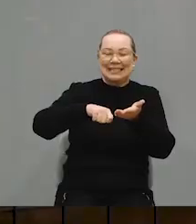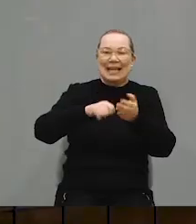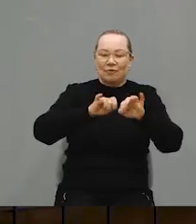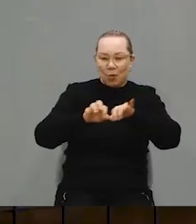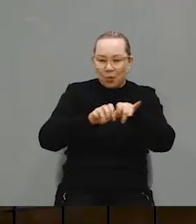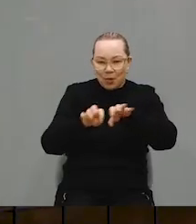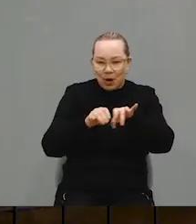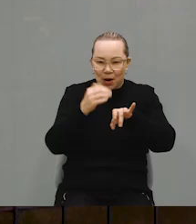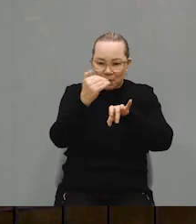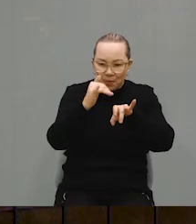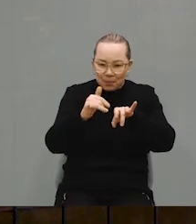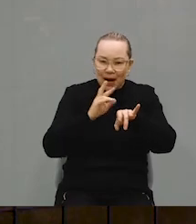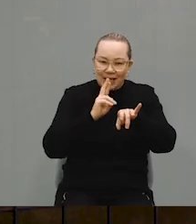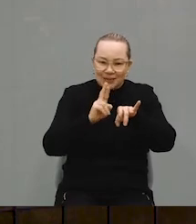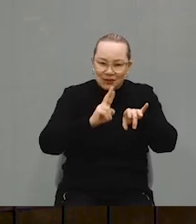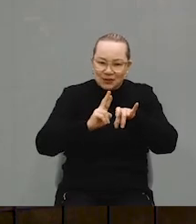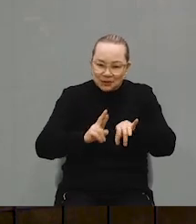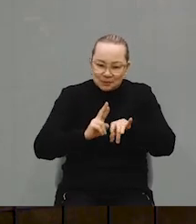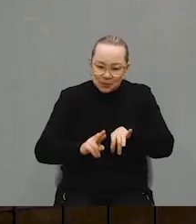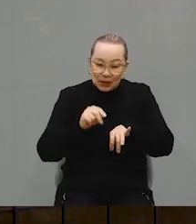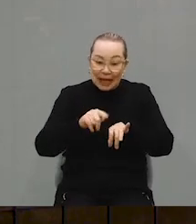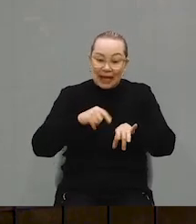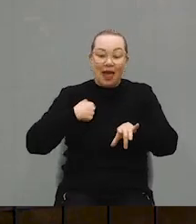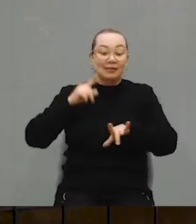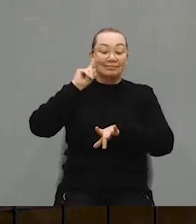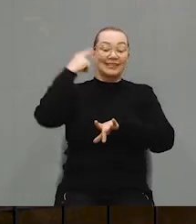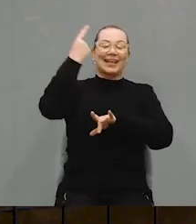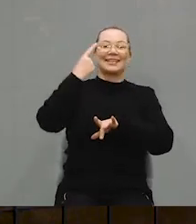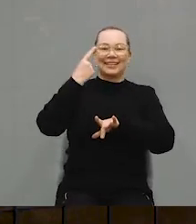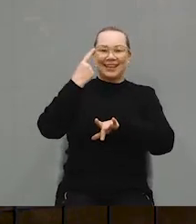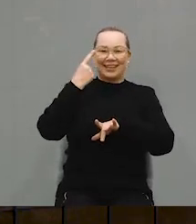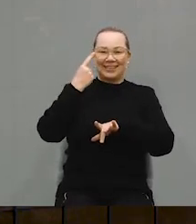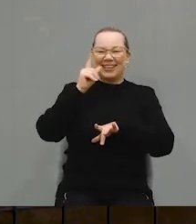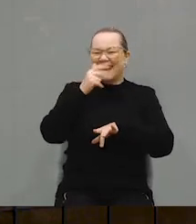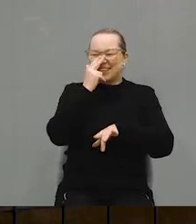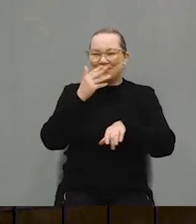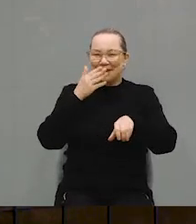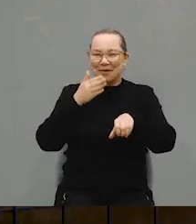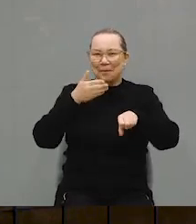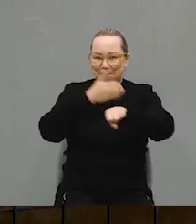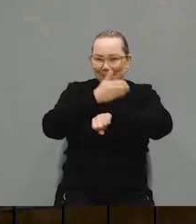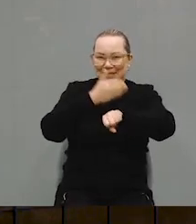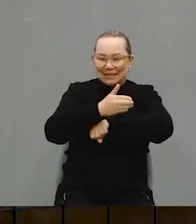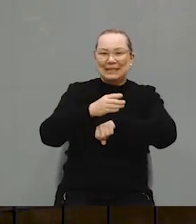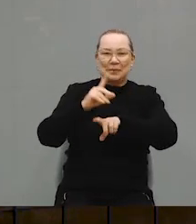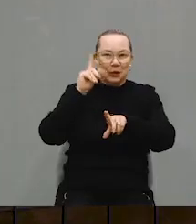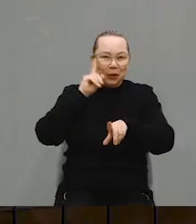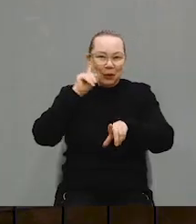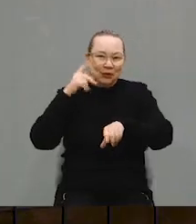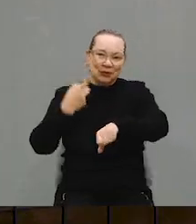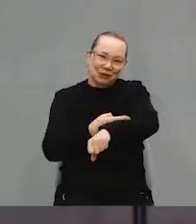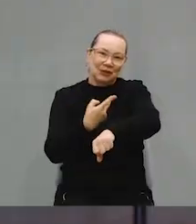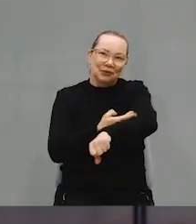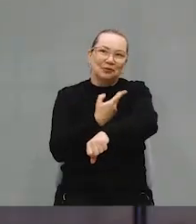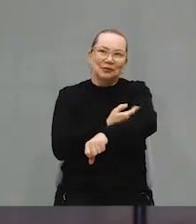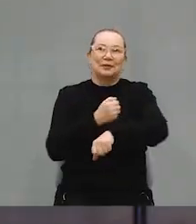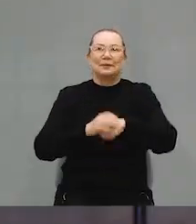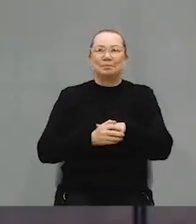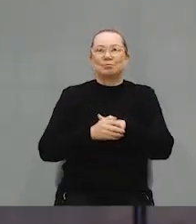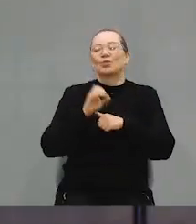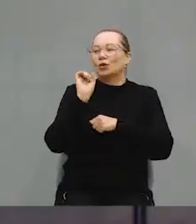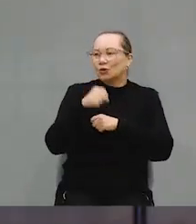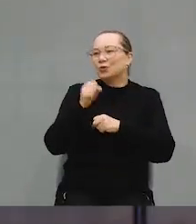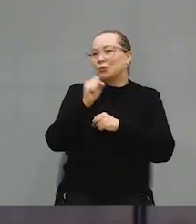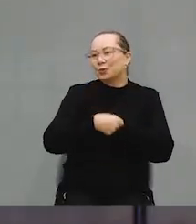se sente, digamos, não necessariamente um coautor, mas ele é participante do dia a dia da ovelha, né?